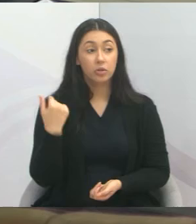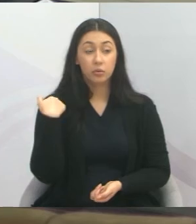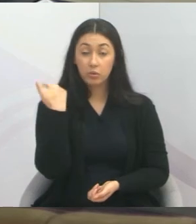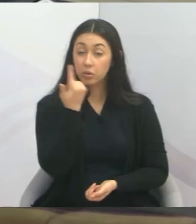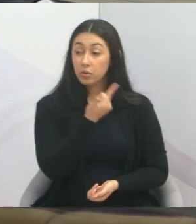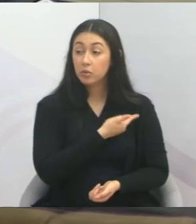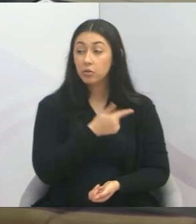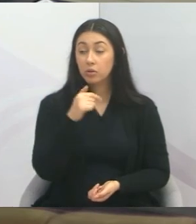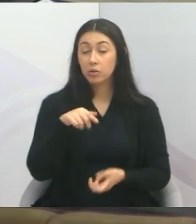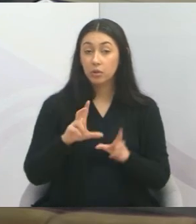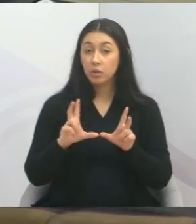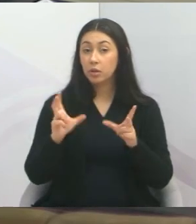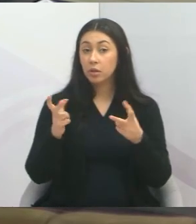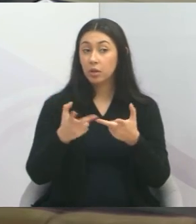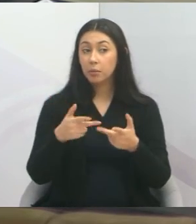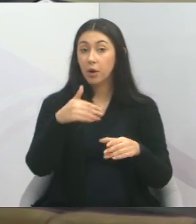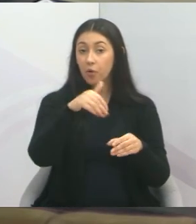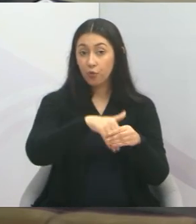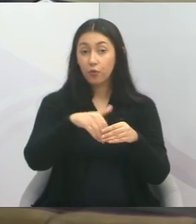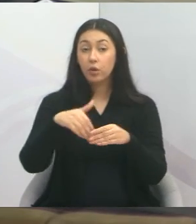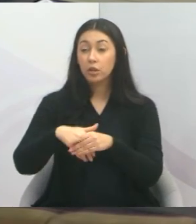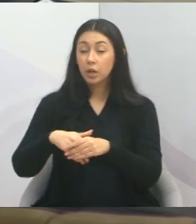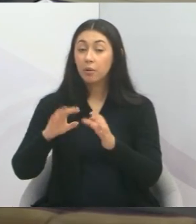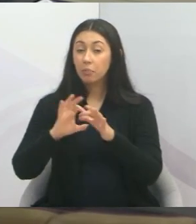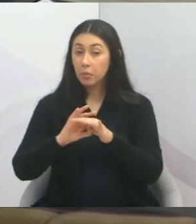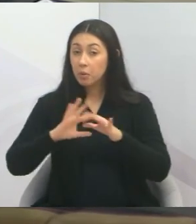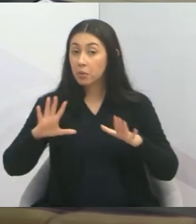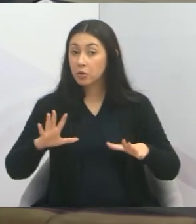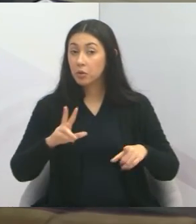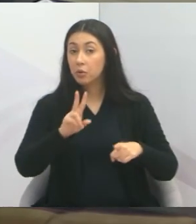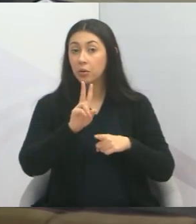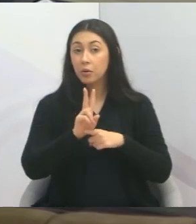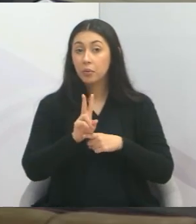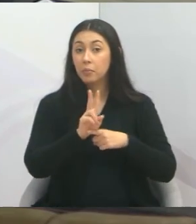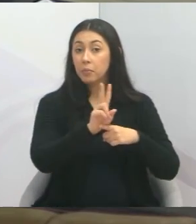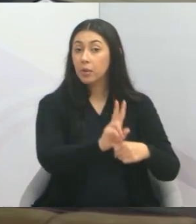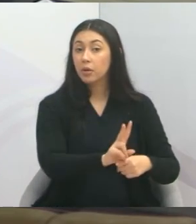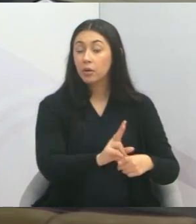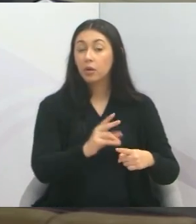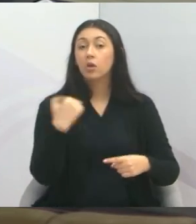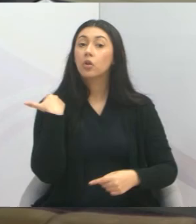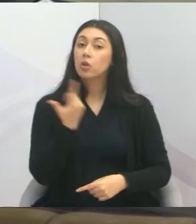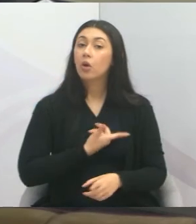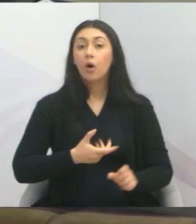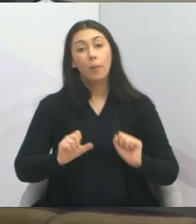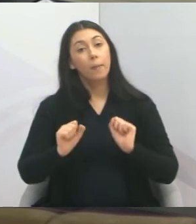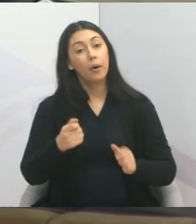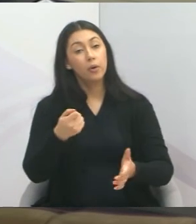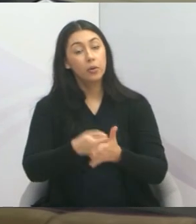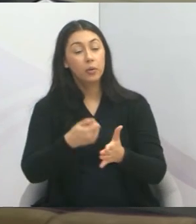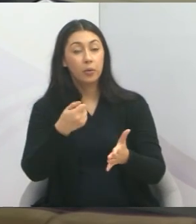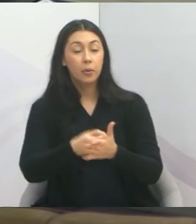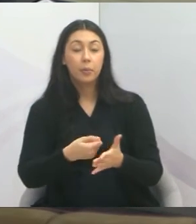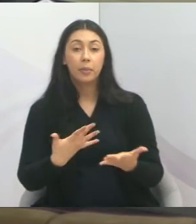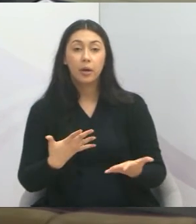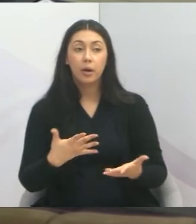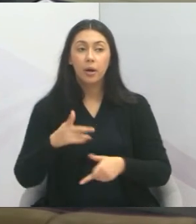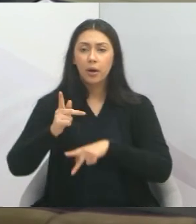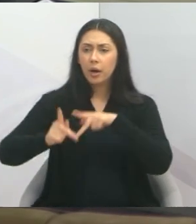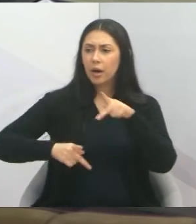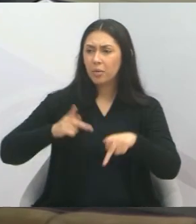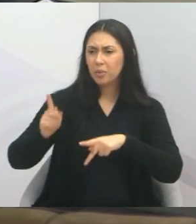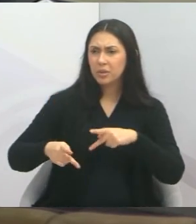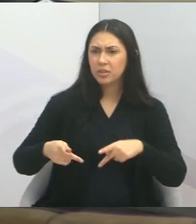aqui na na cama nós voltamos fazer um empréstimo então nós temos todo o direito de cobrar e a população está